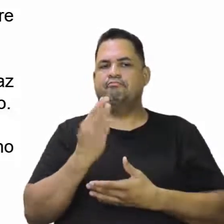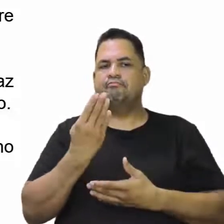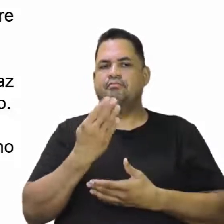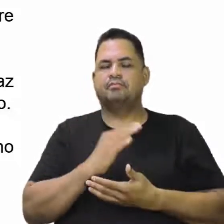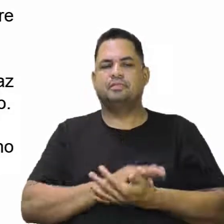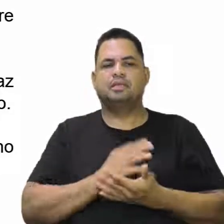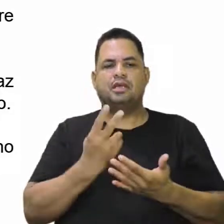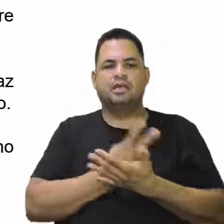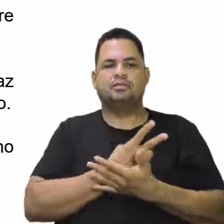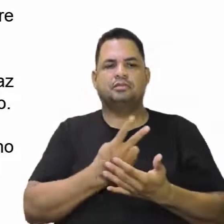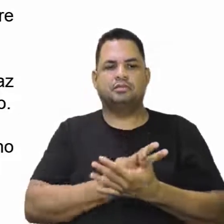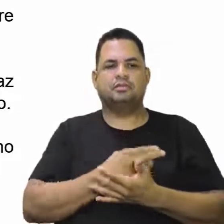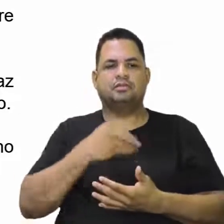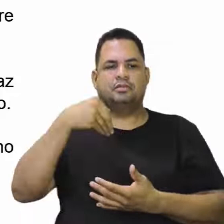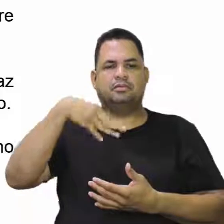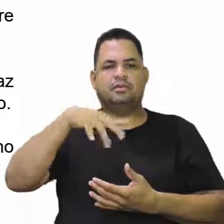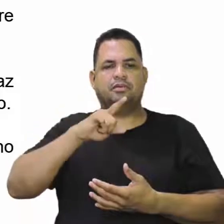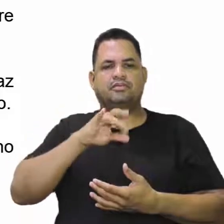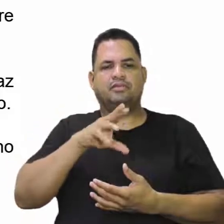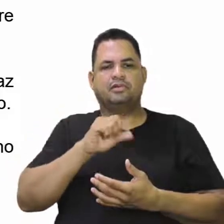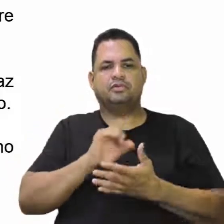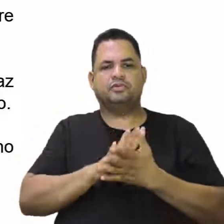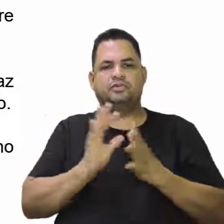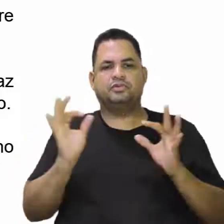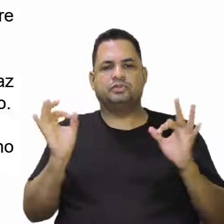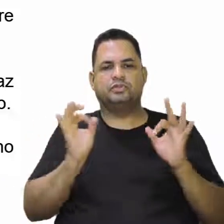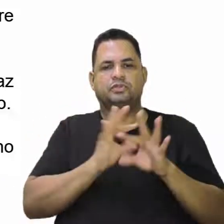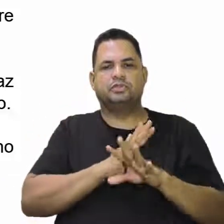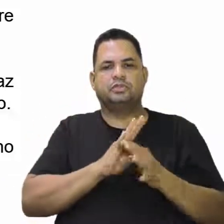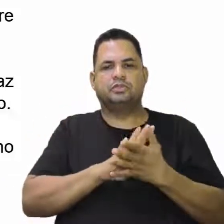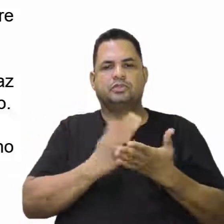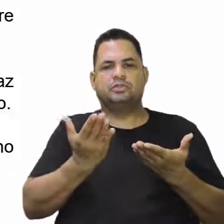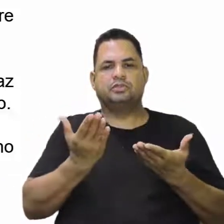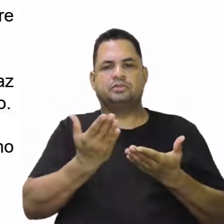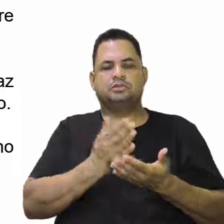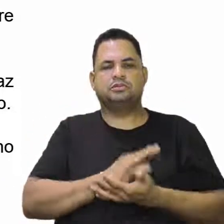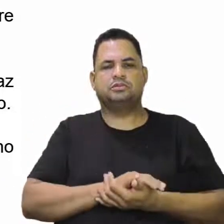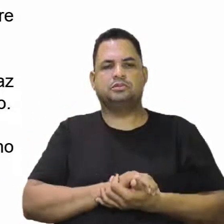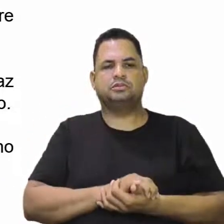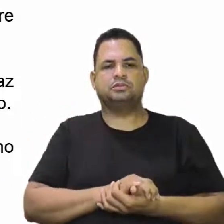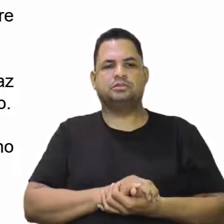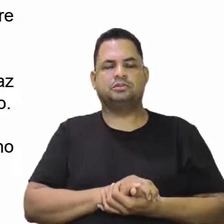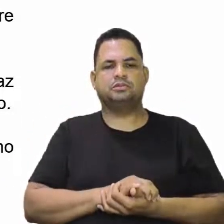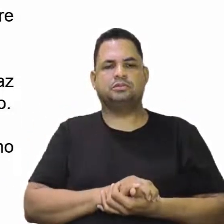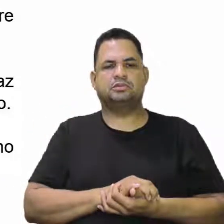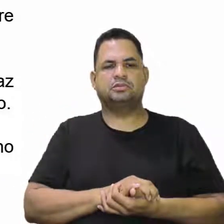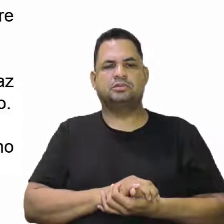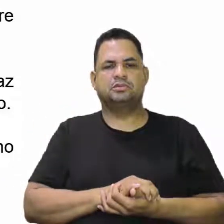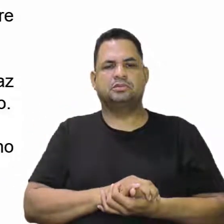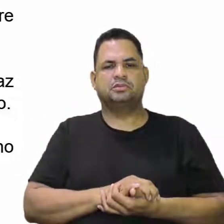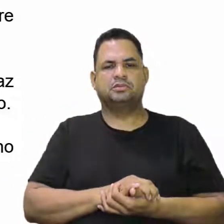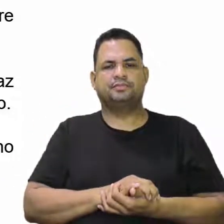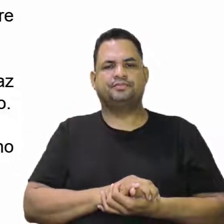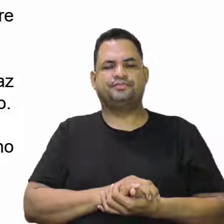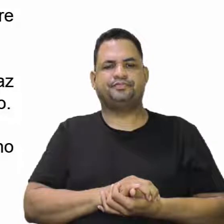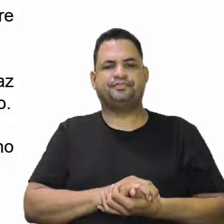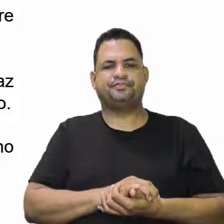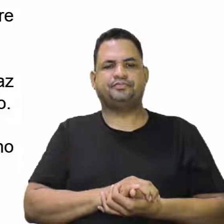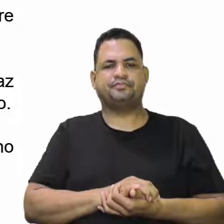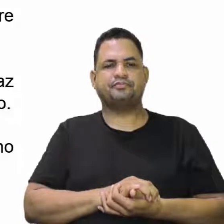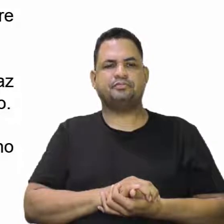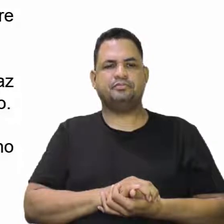Mafalda dá a conclusão al informe por já dar-se conta de que o mundo não oye os pedidos